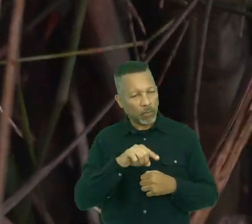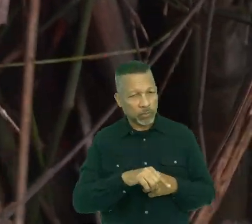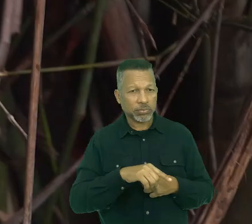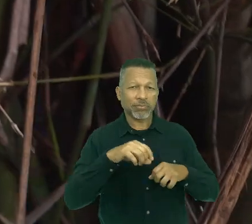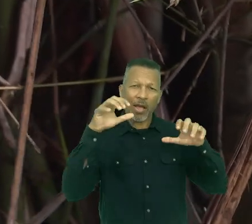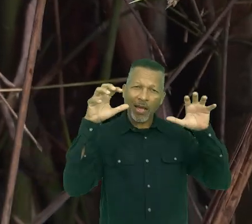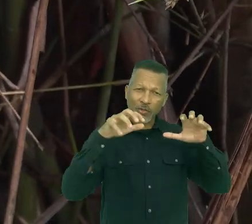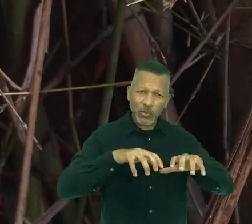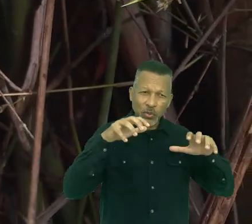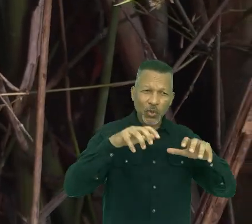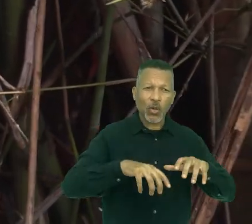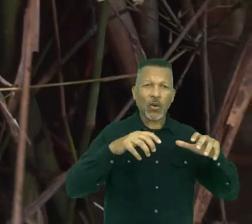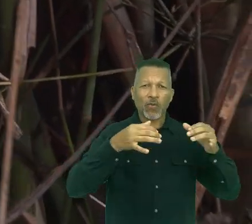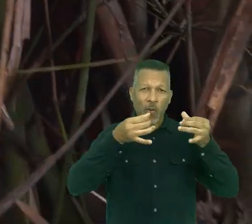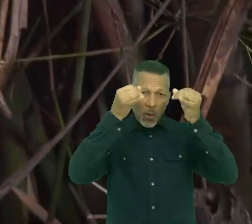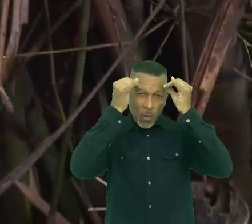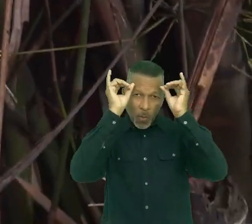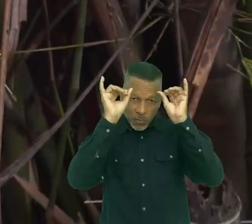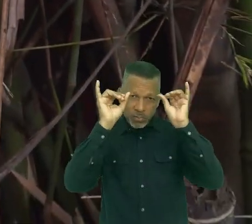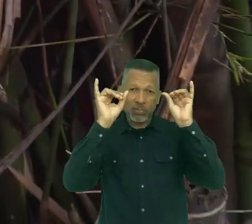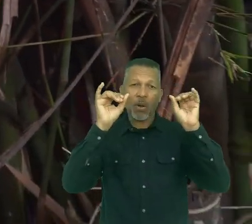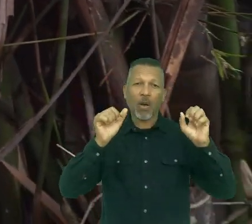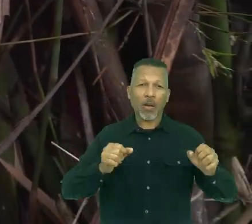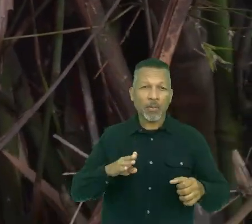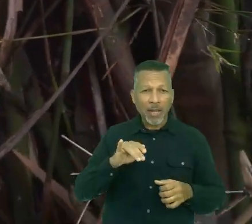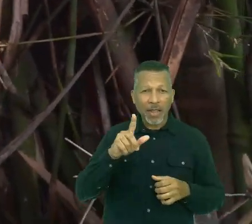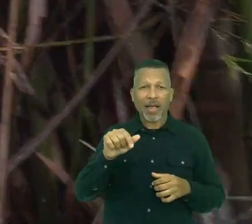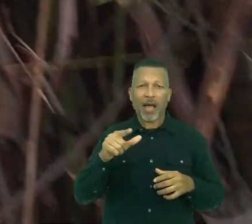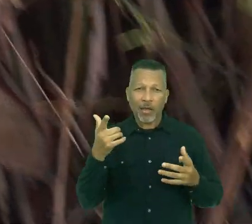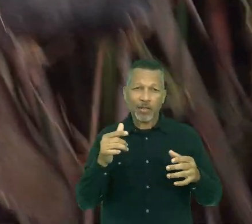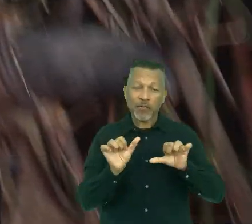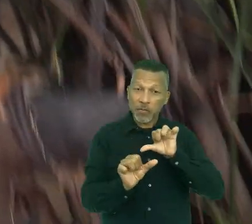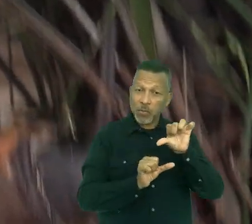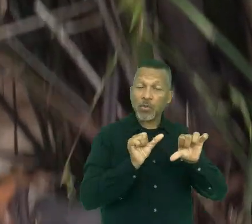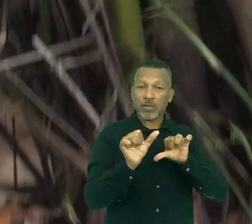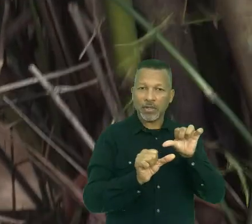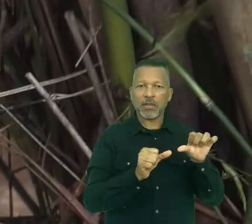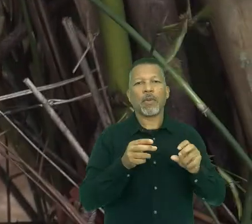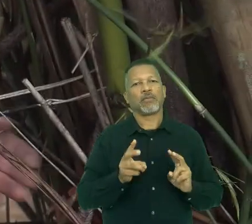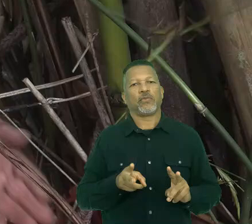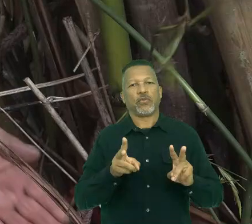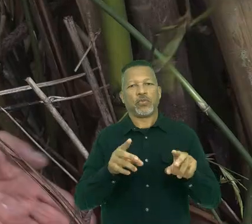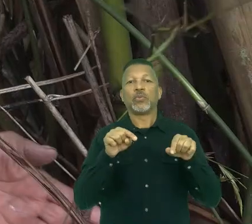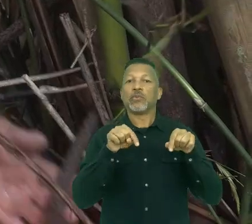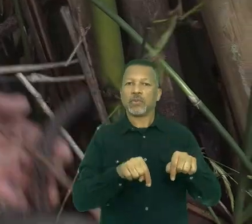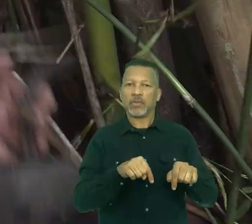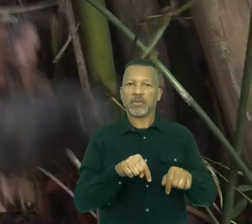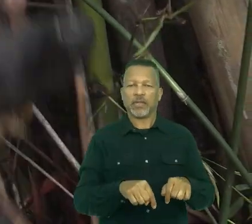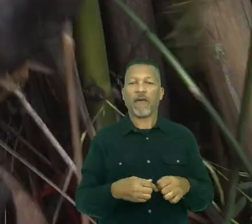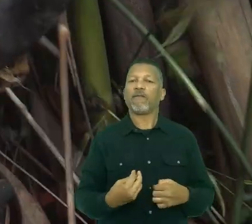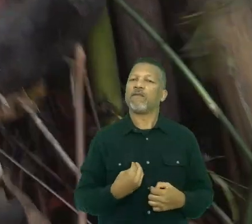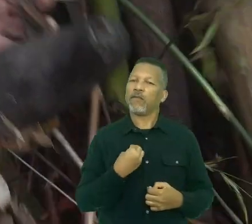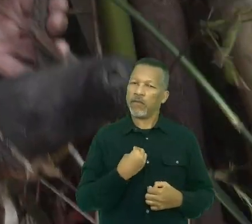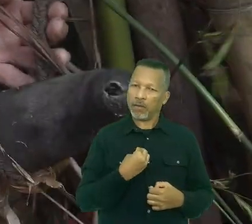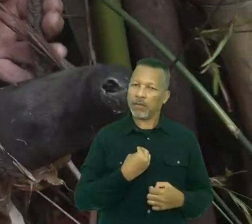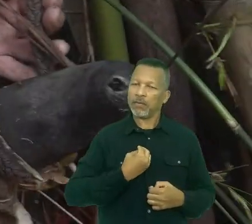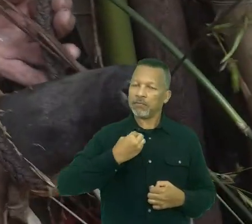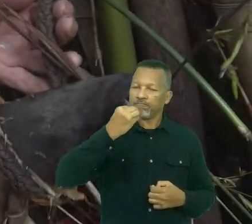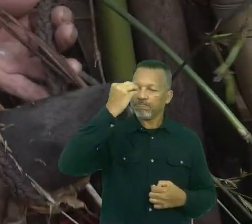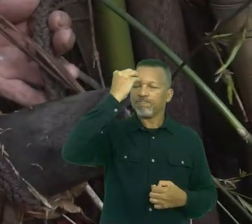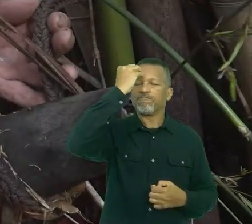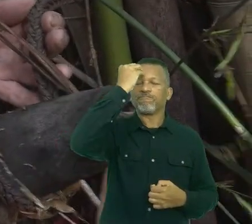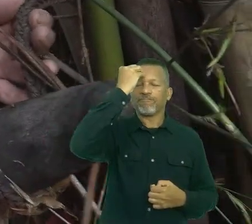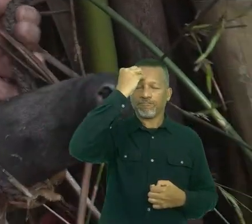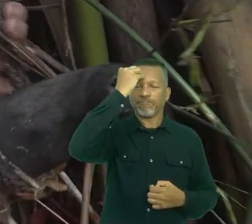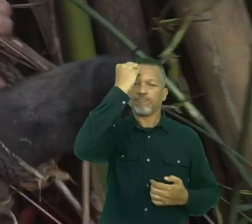das chuvas, o boi balaio acabou sofrendo umas modificações, mas continua aqui, vivo, na